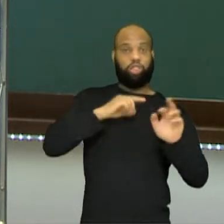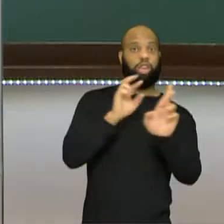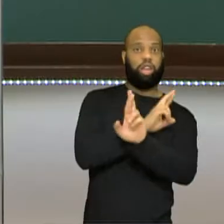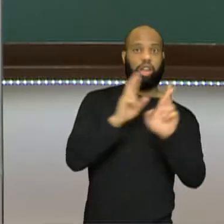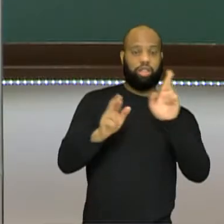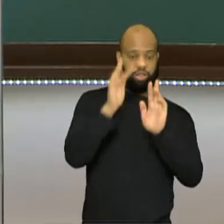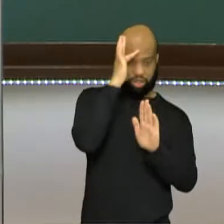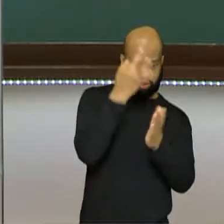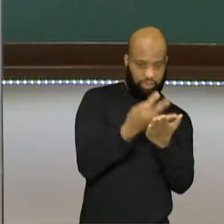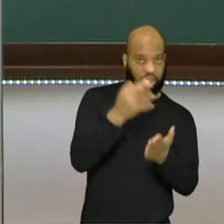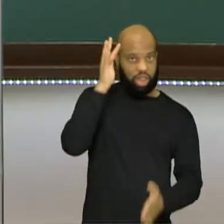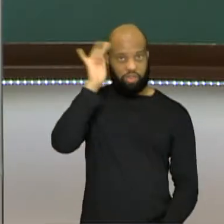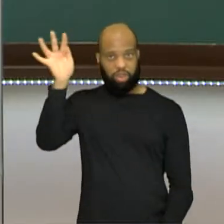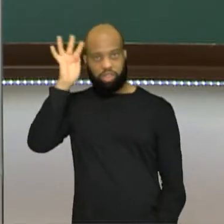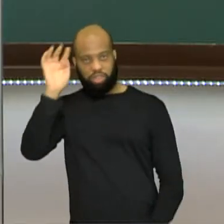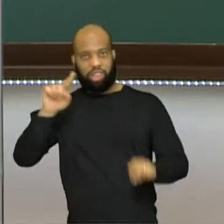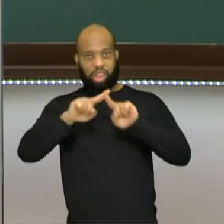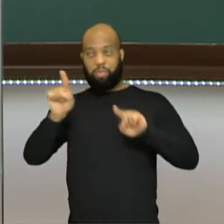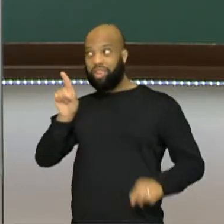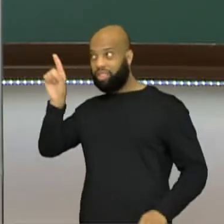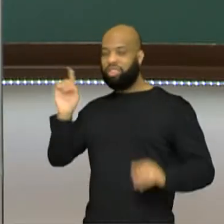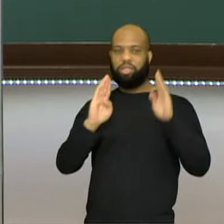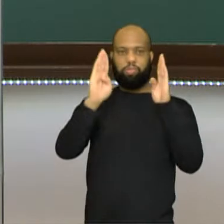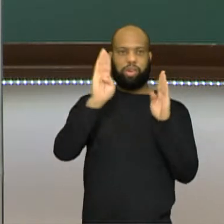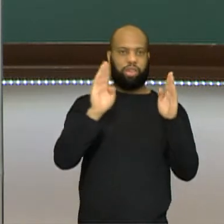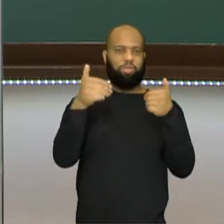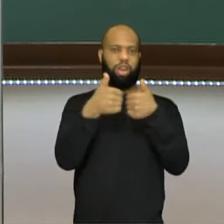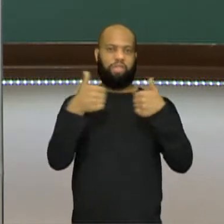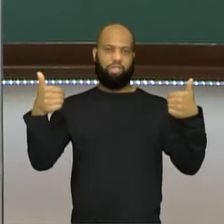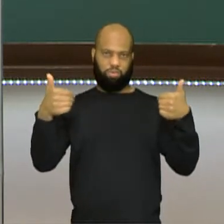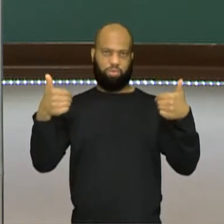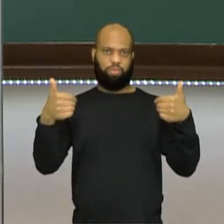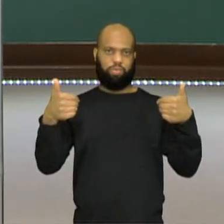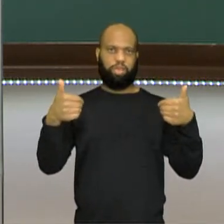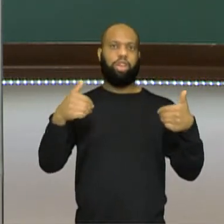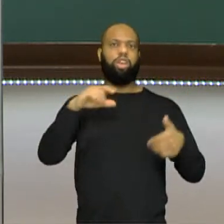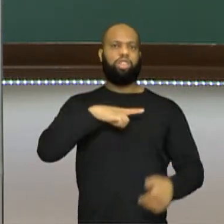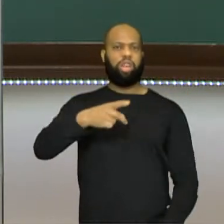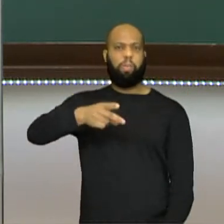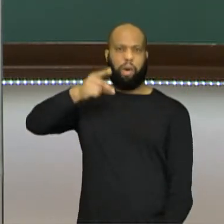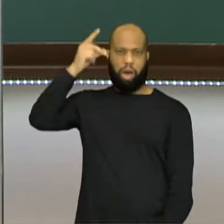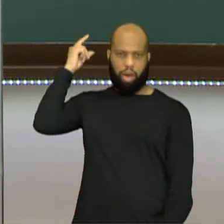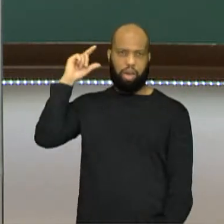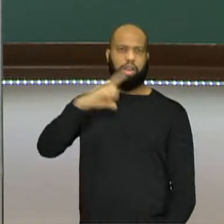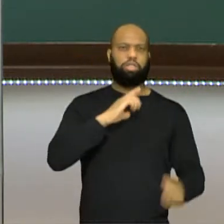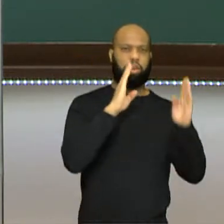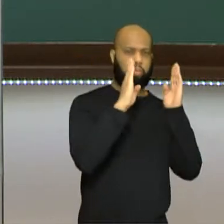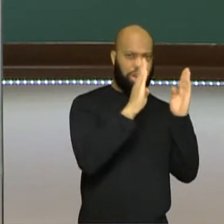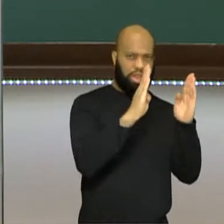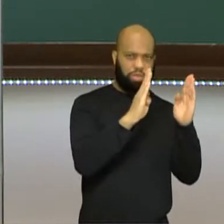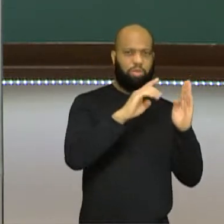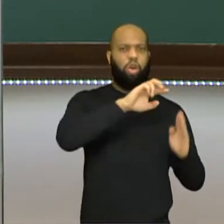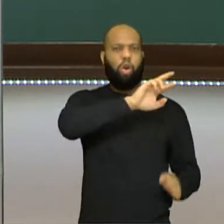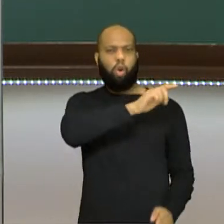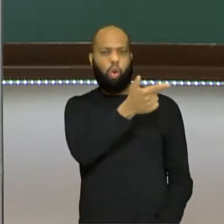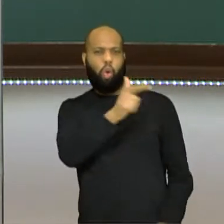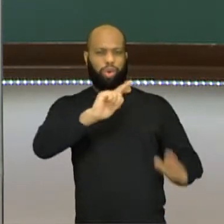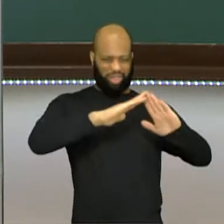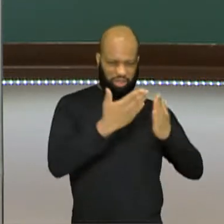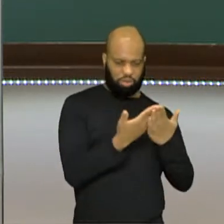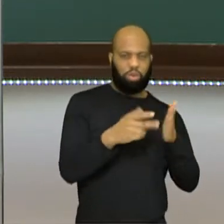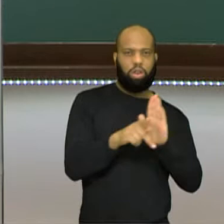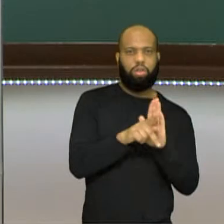e filosofia que nós tanto vimos durante o período da Idade Média. Lá na patrística, lá na escolástica, em que a